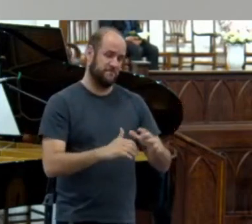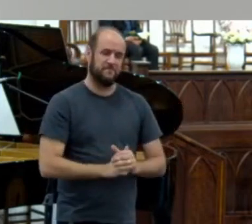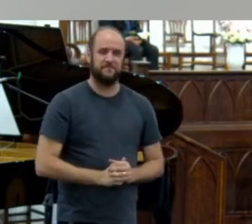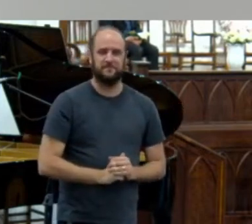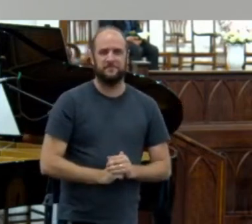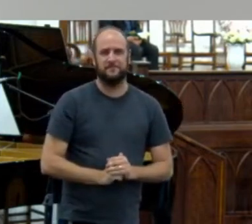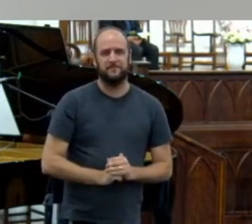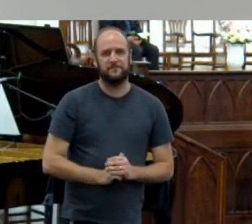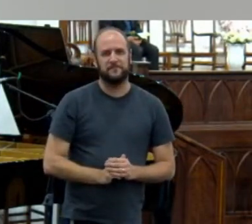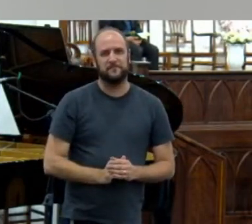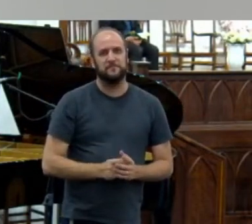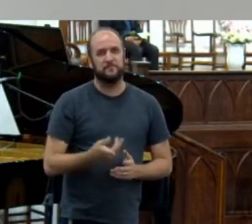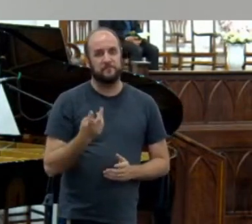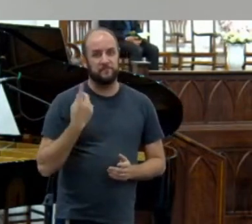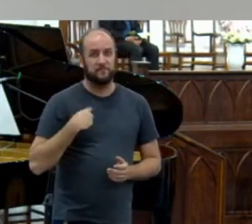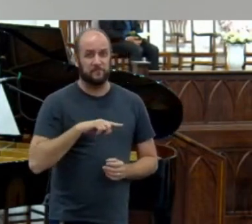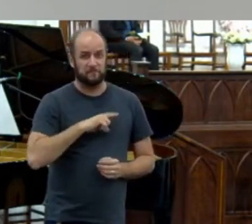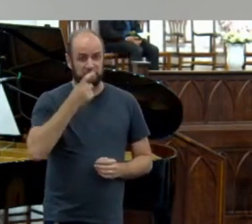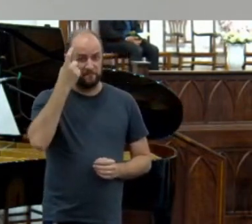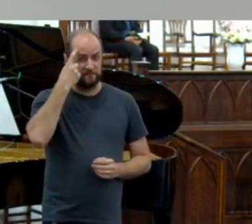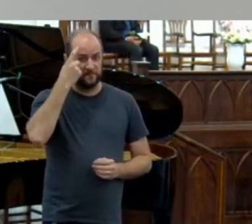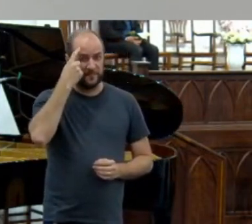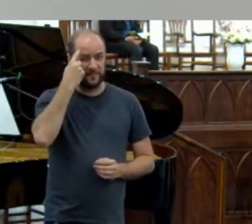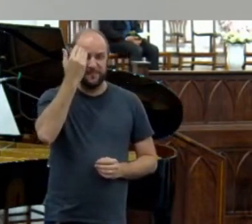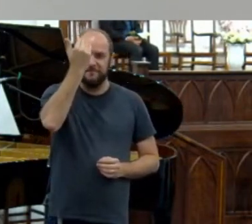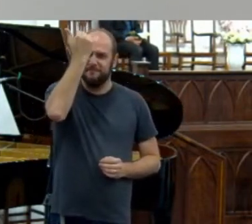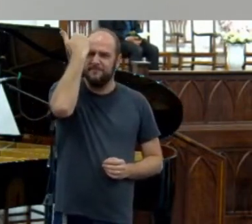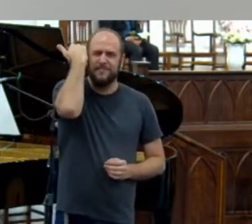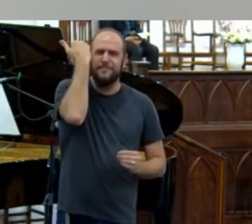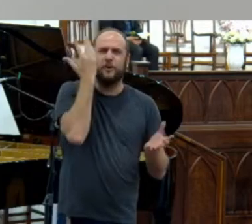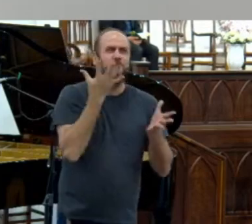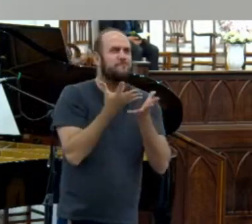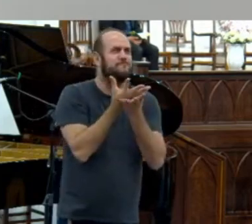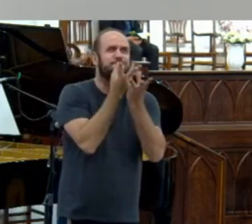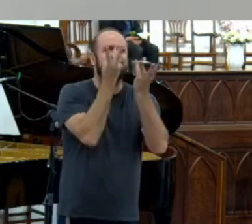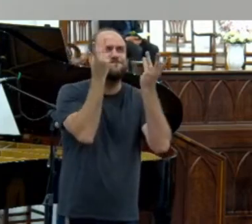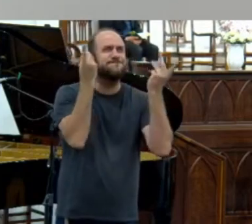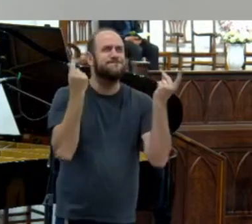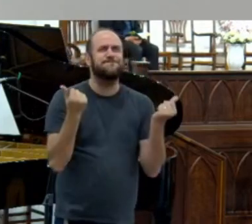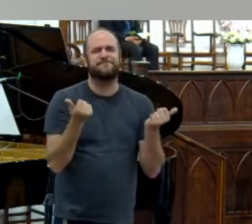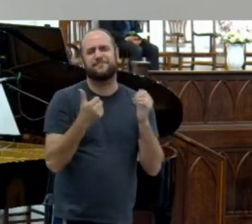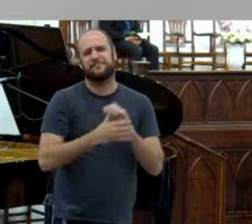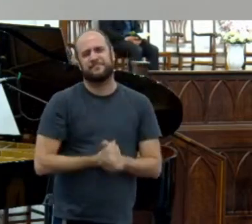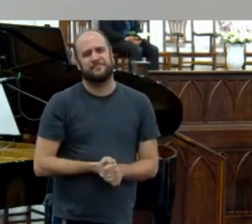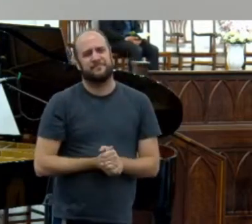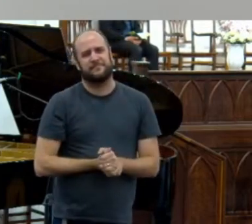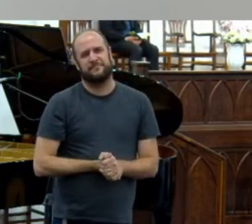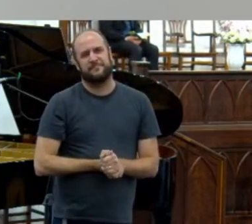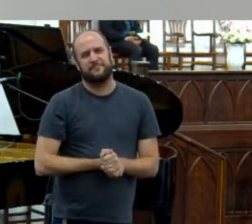Esta parte que está aqui dentro, a cachola, o miolo, é uma coisa extraordinária.